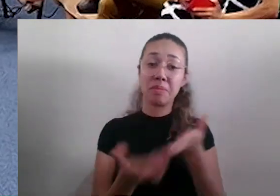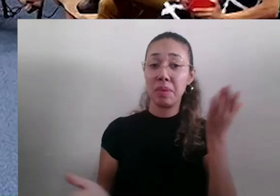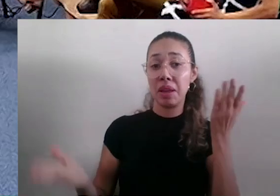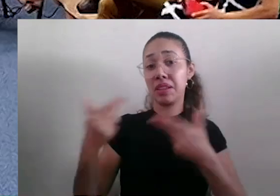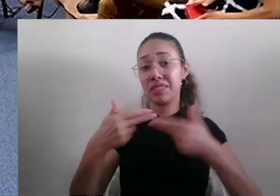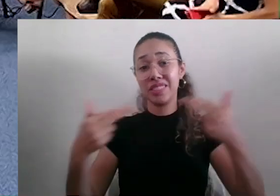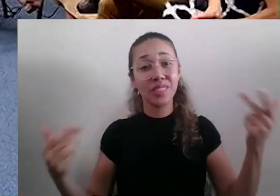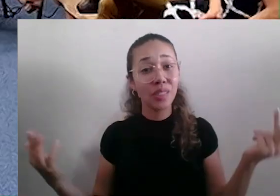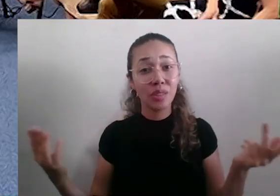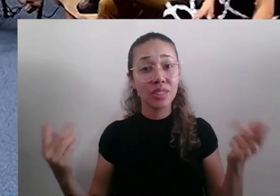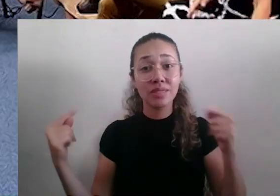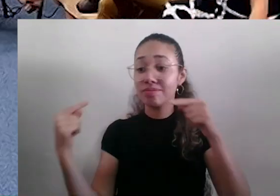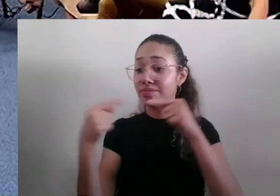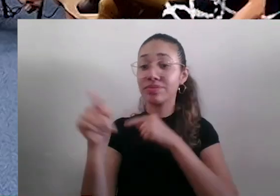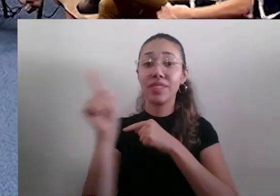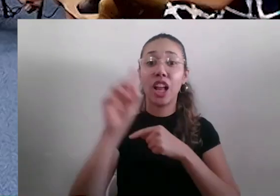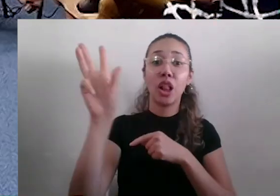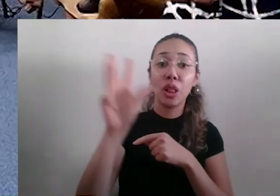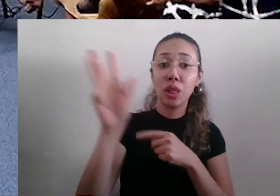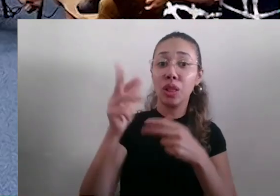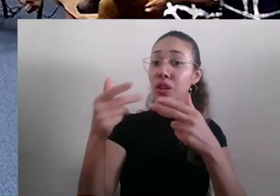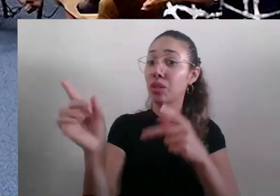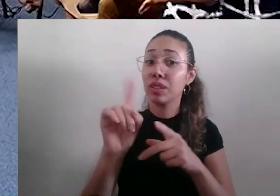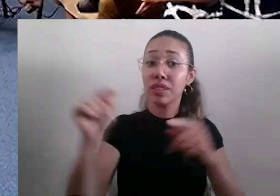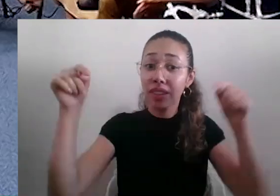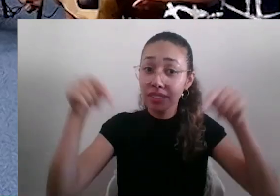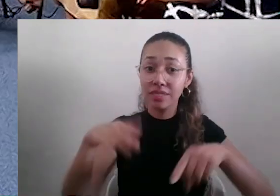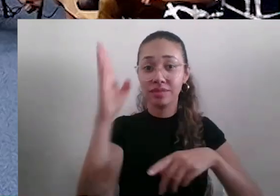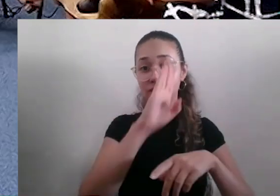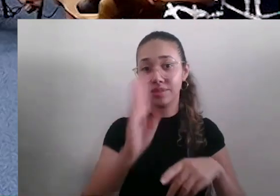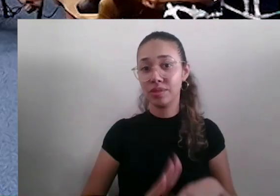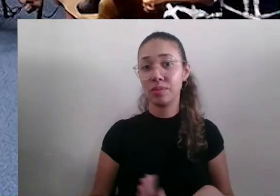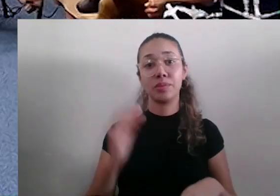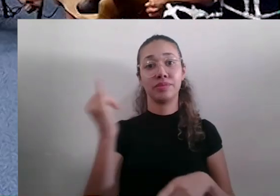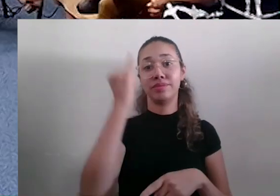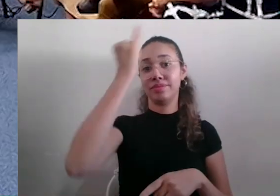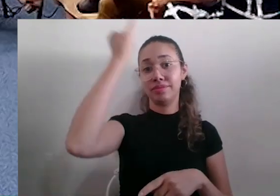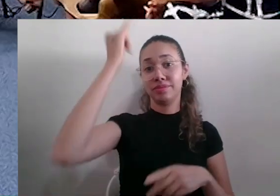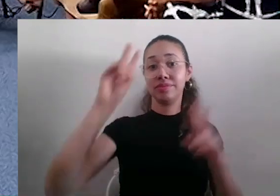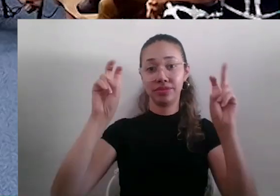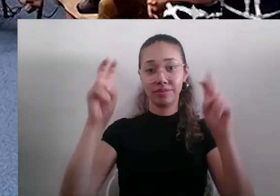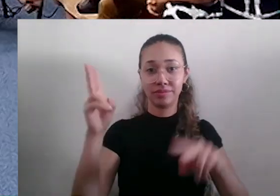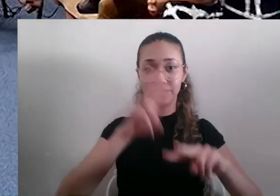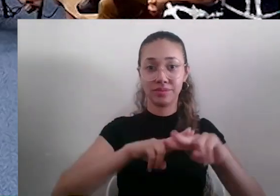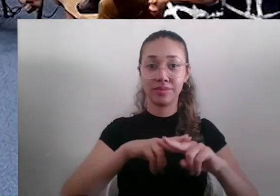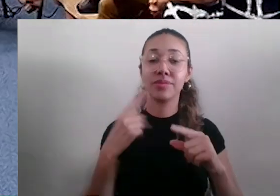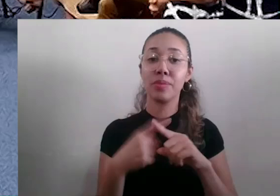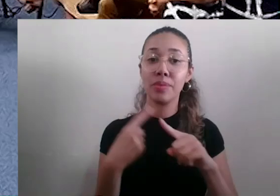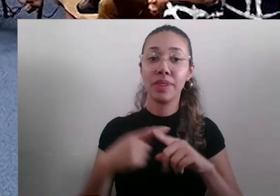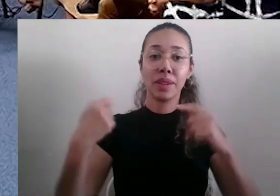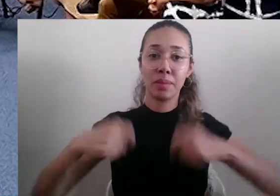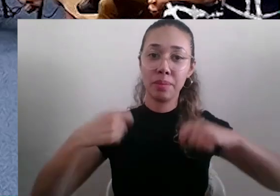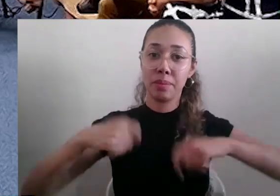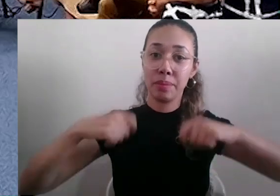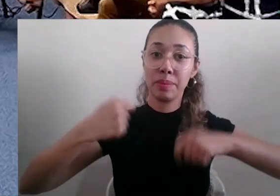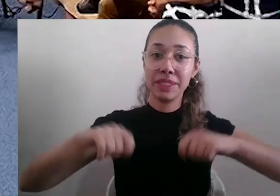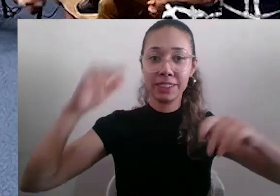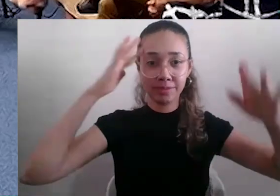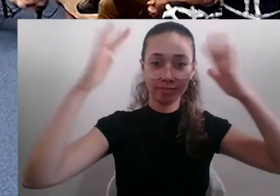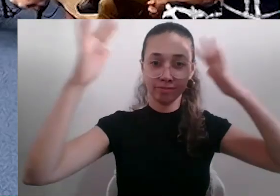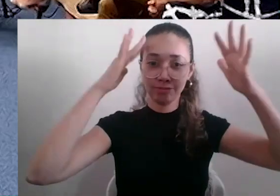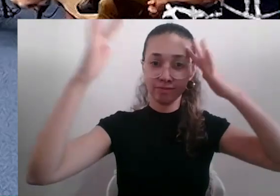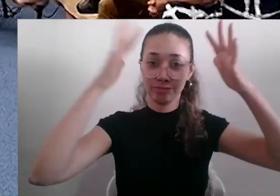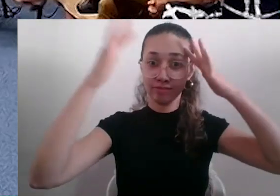não é mais uma derrota pro Lula é uma das questões mais importantes do Brasil a questão carcerária que precisa ser pensada eh em